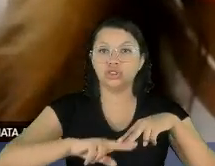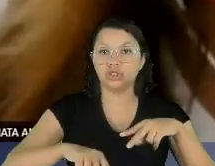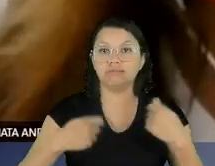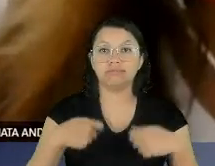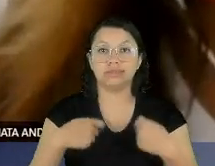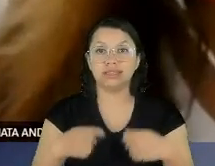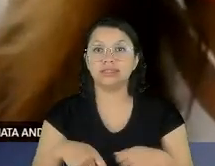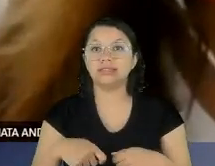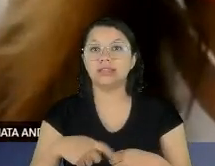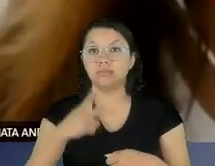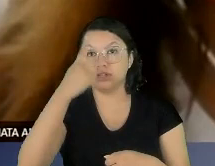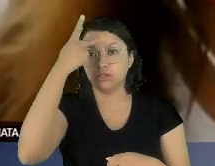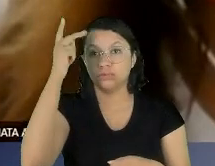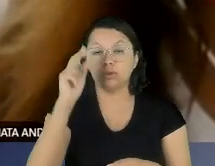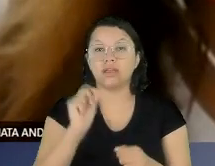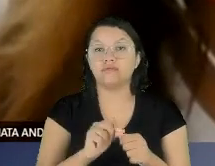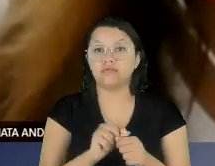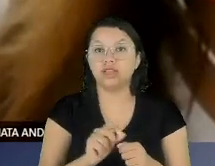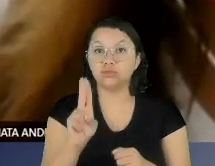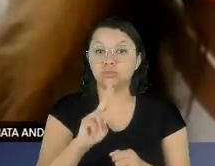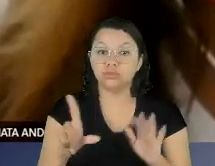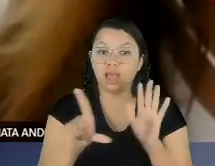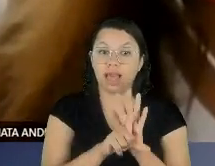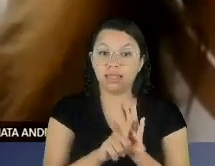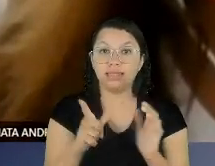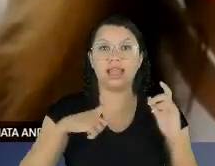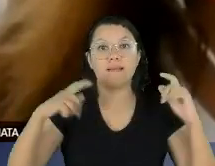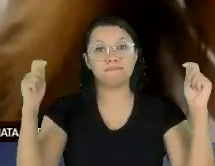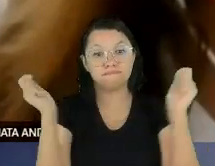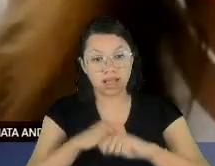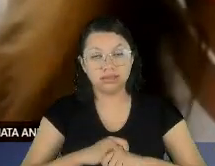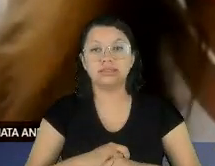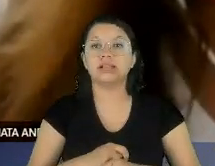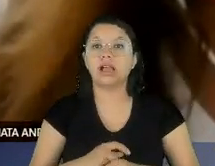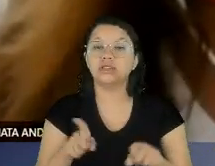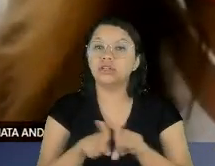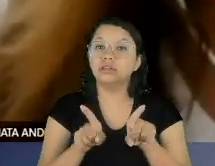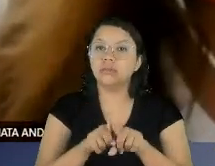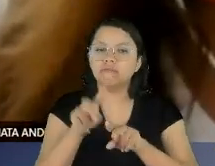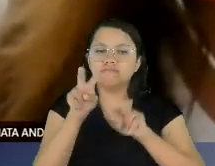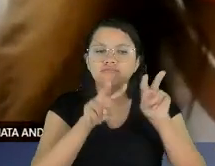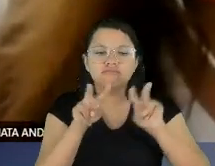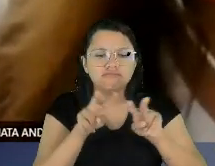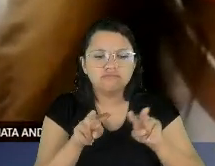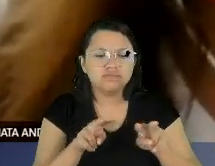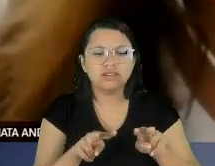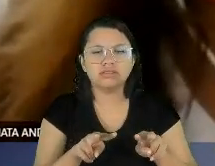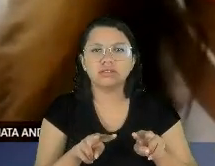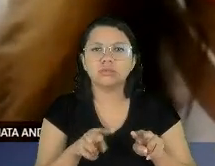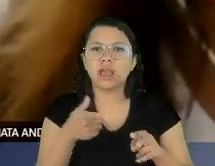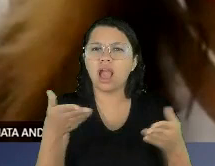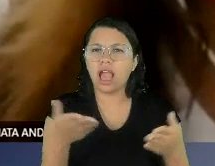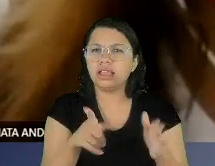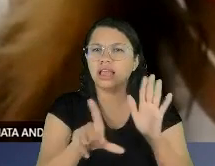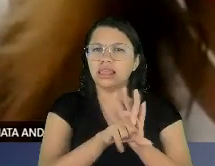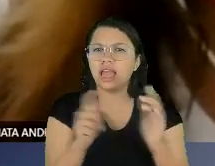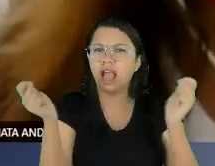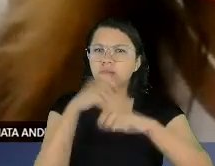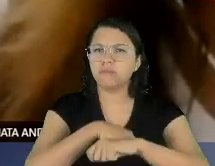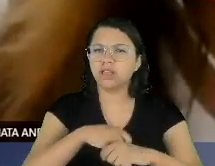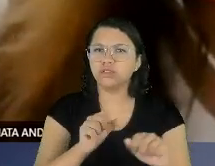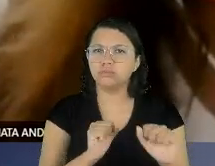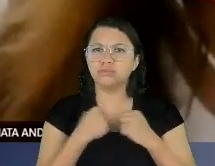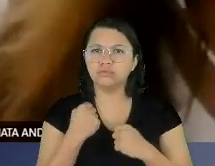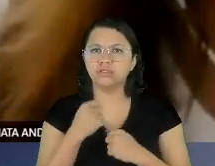dos agentes de aplicação da lei, e principalmente a verificação se essa lei é capaz de proteger as